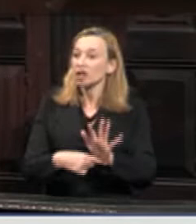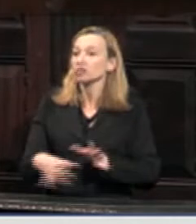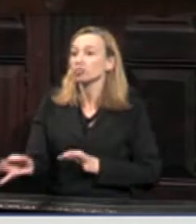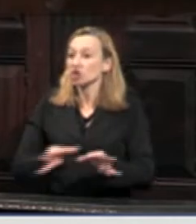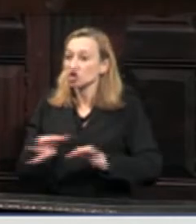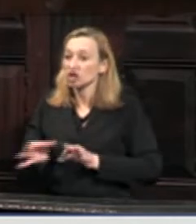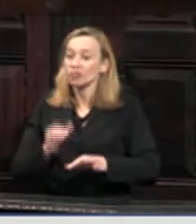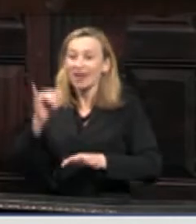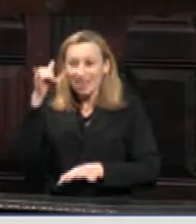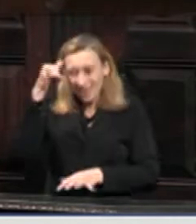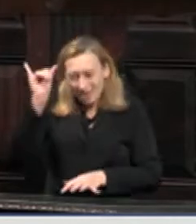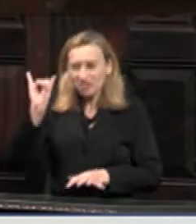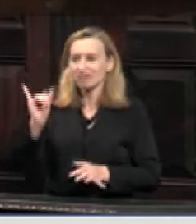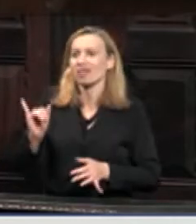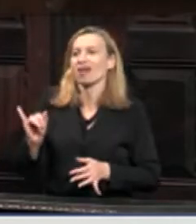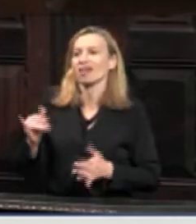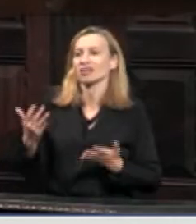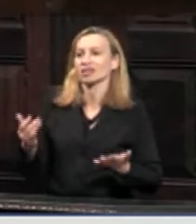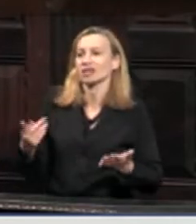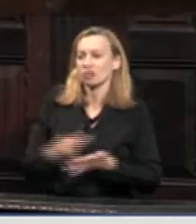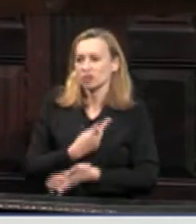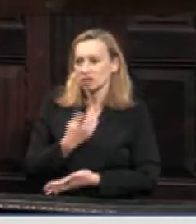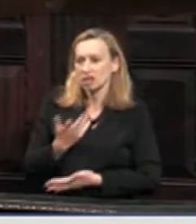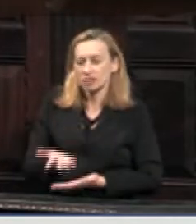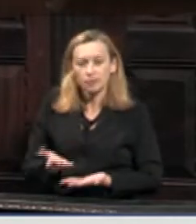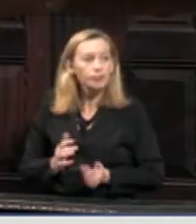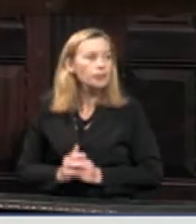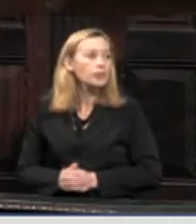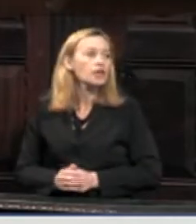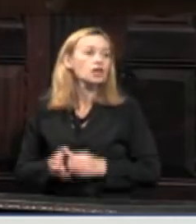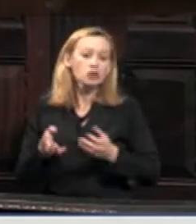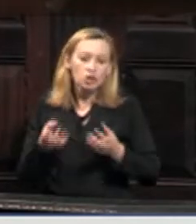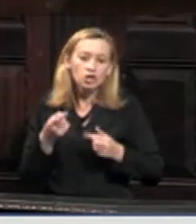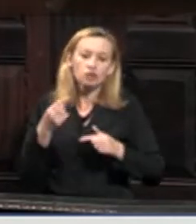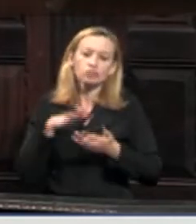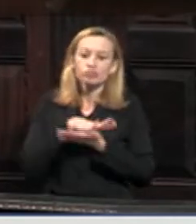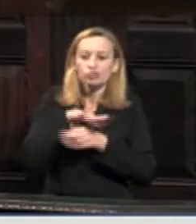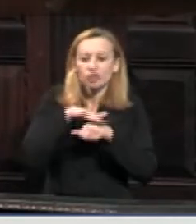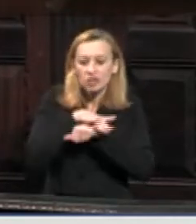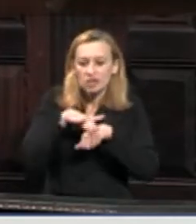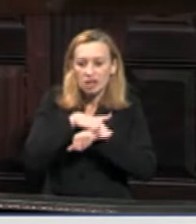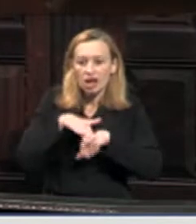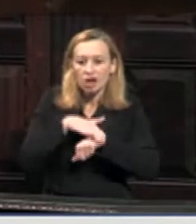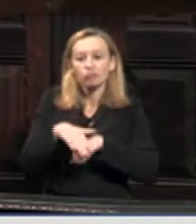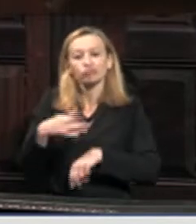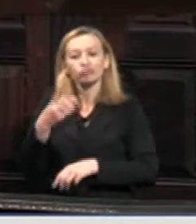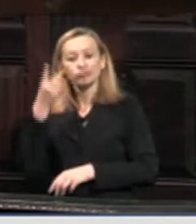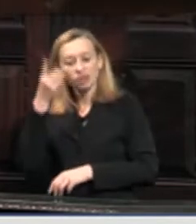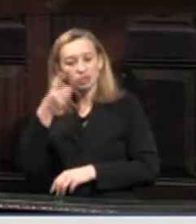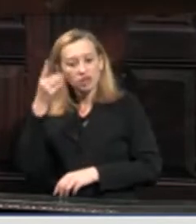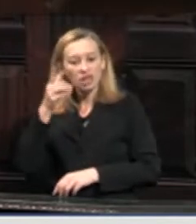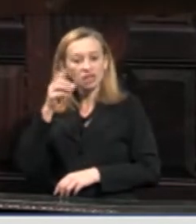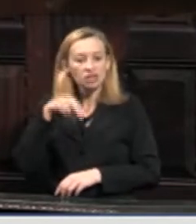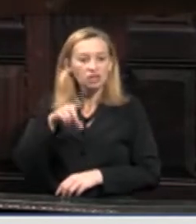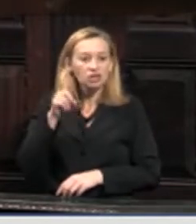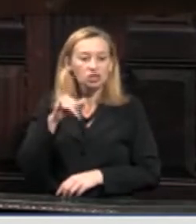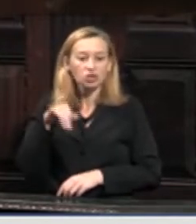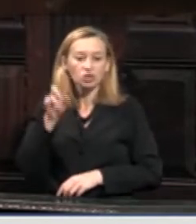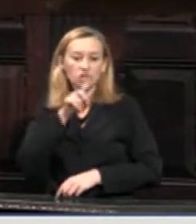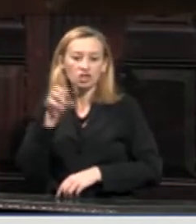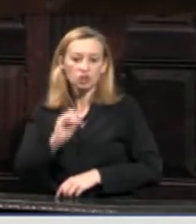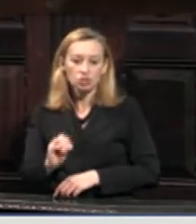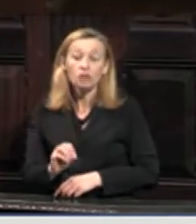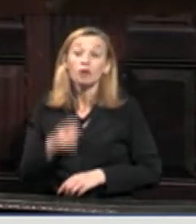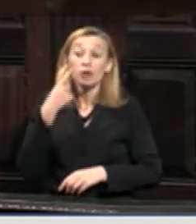possibilidade. E aí, eu queria estabelecer um diálogo com o deputado Dionísio Lins, no sentido de ver o que a gente pode